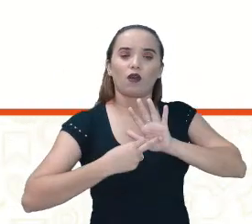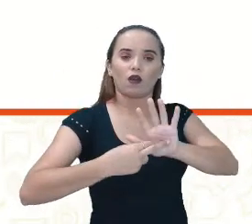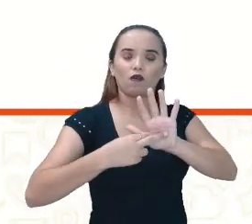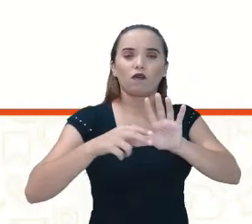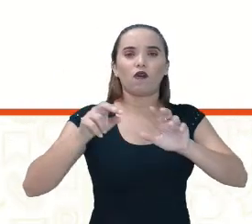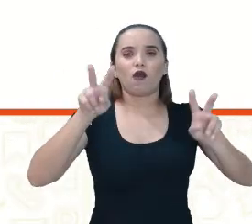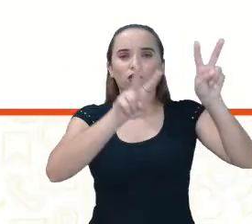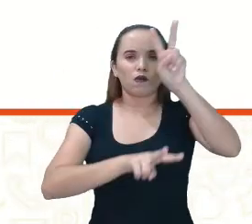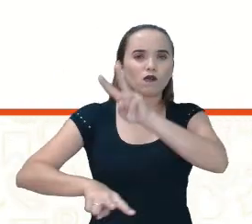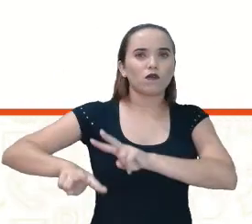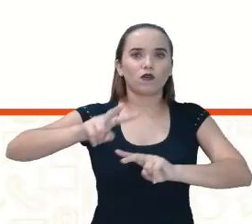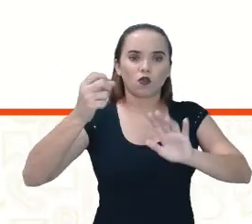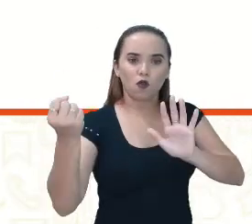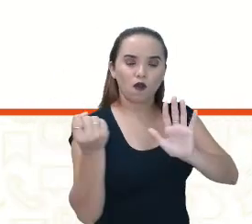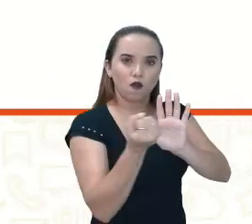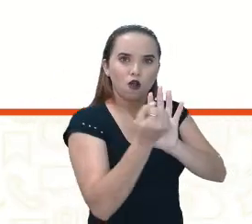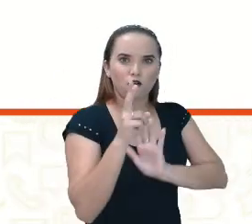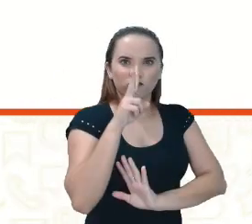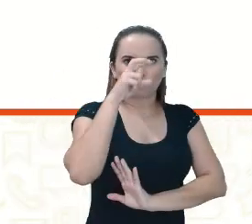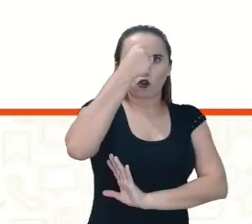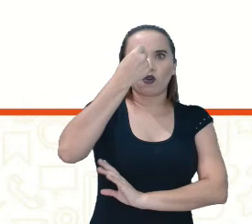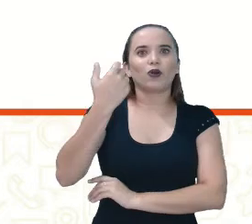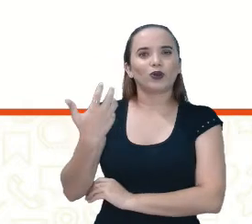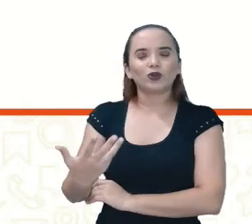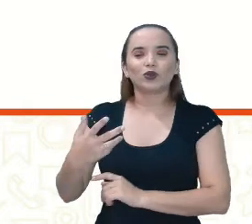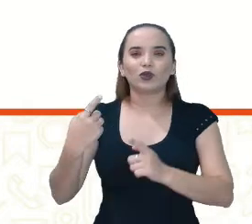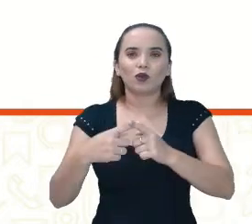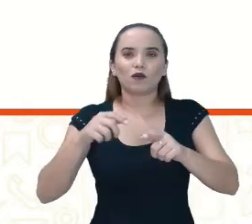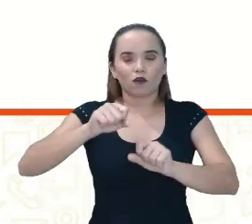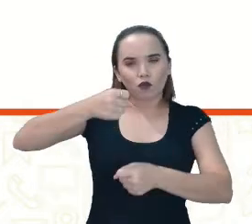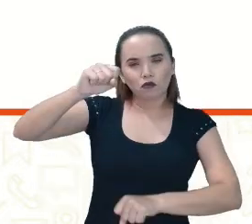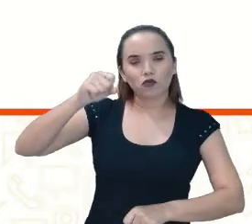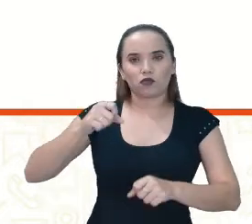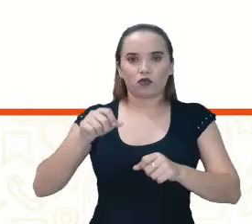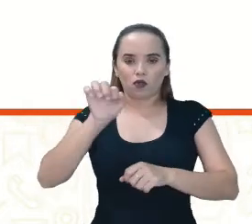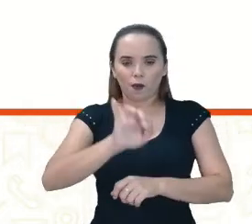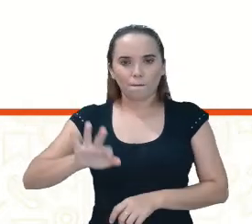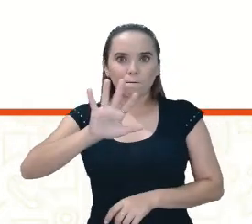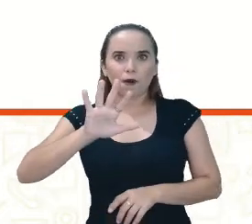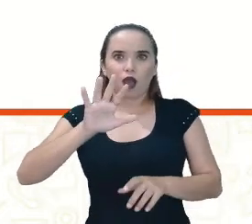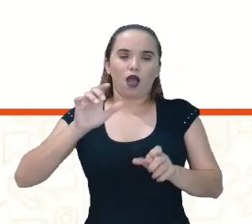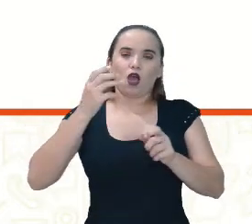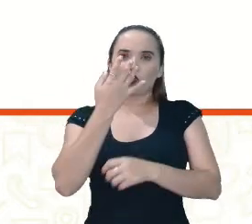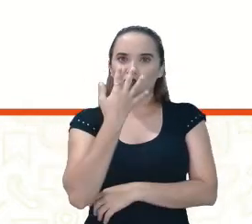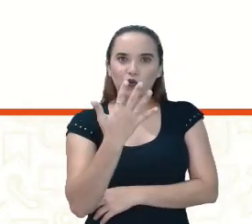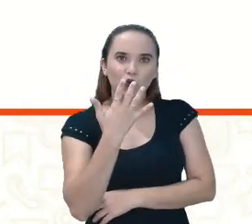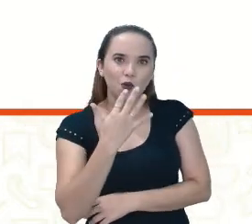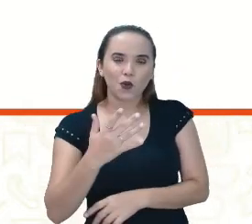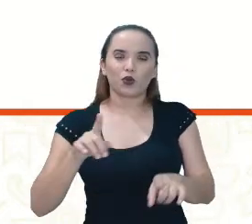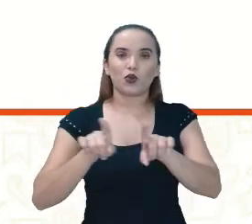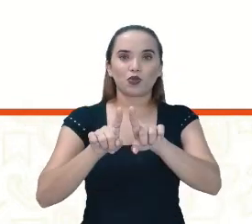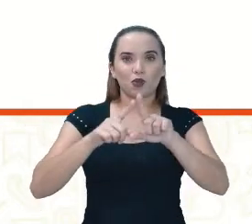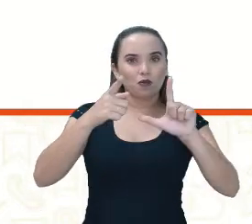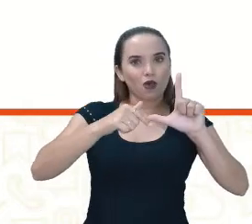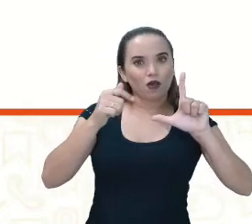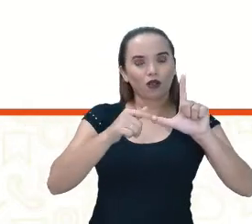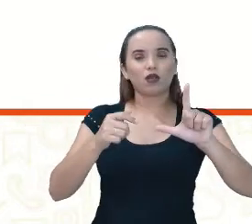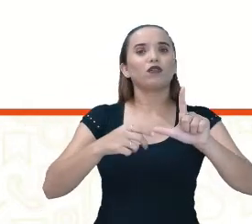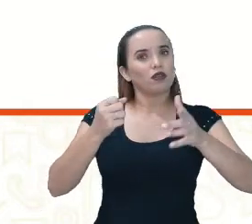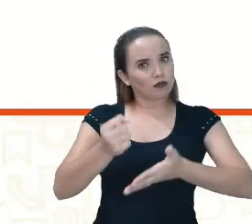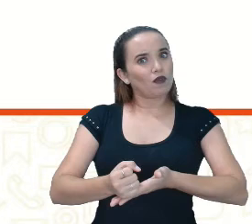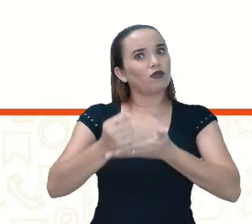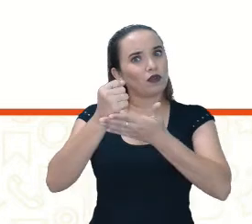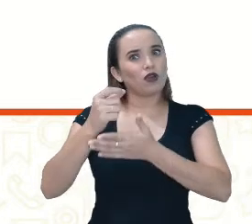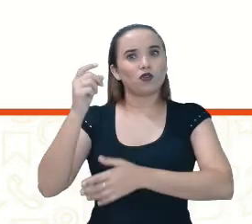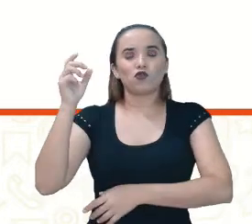marcante. Cartazes, murais, com fotos e letras grandes e coloridas, favorecem a aprendizagem de crianças